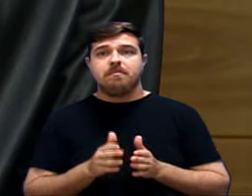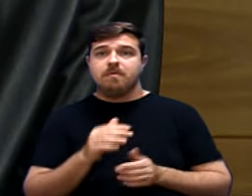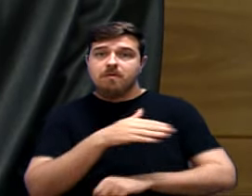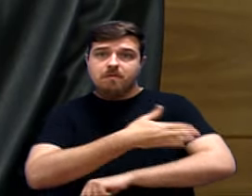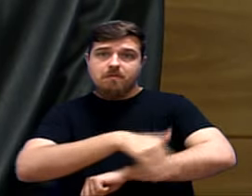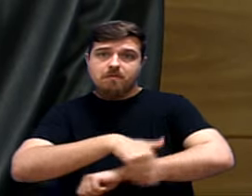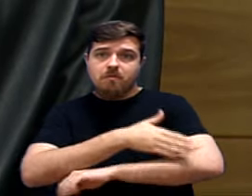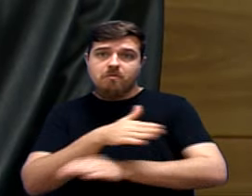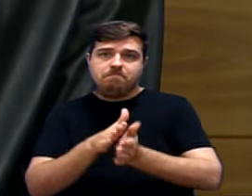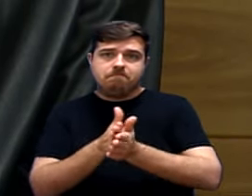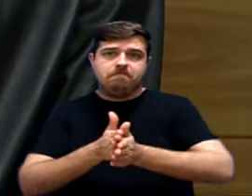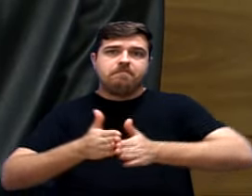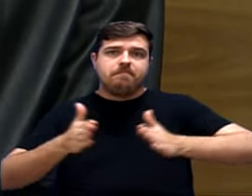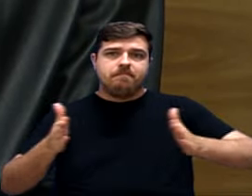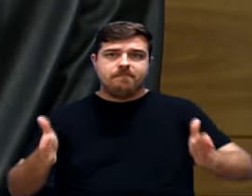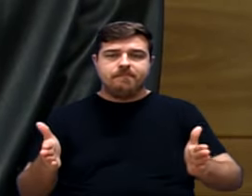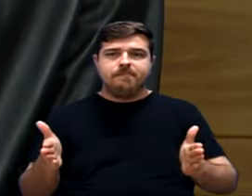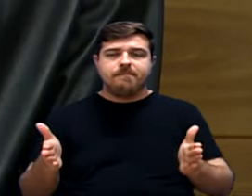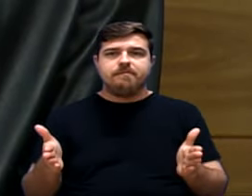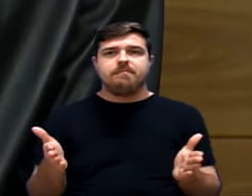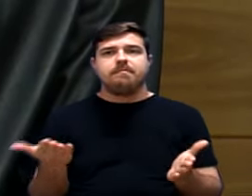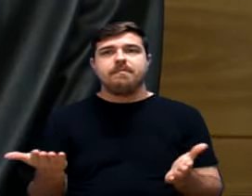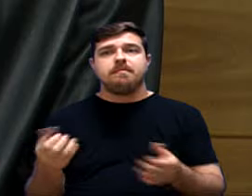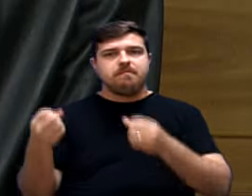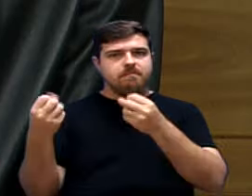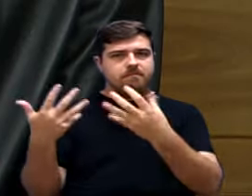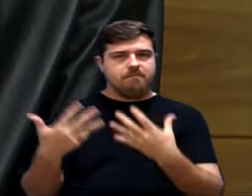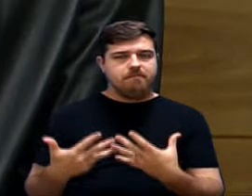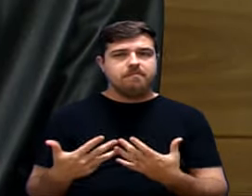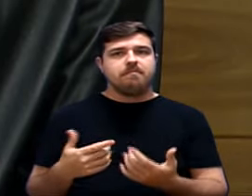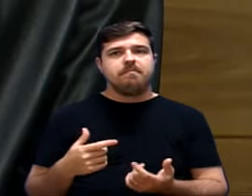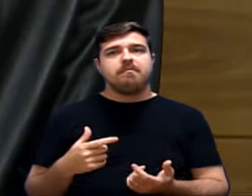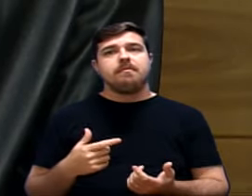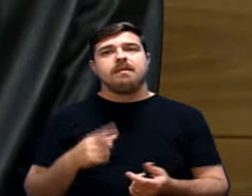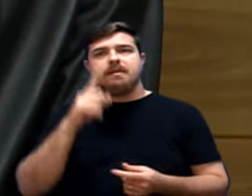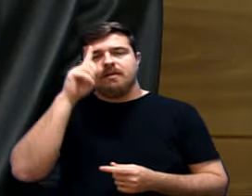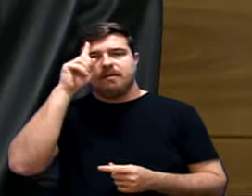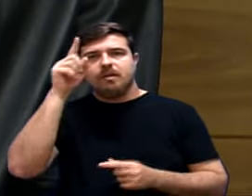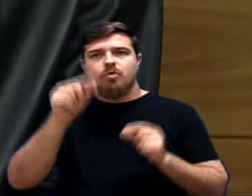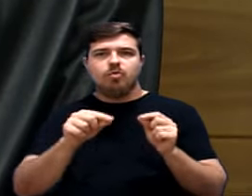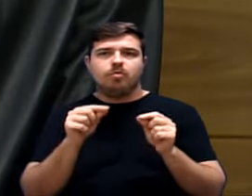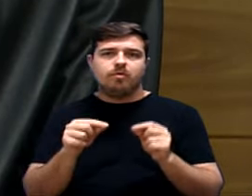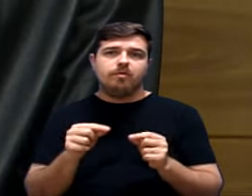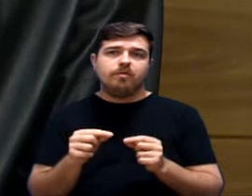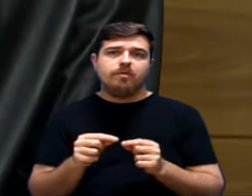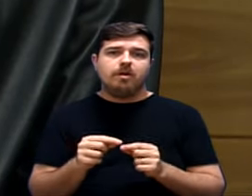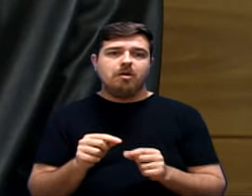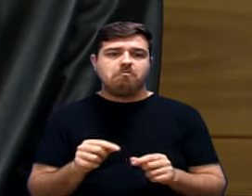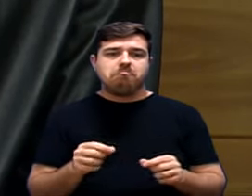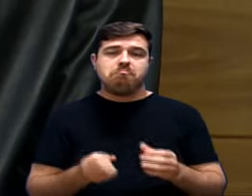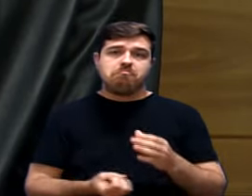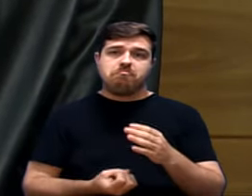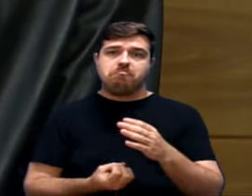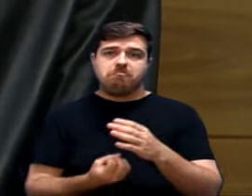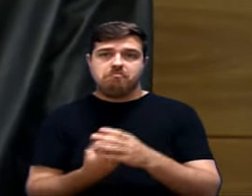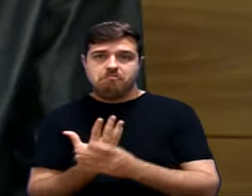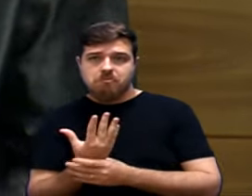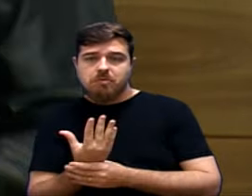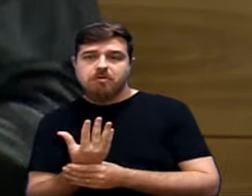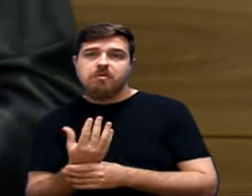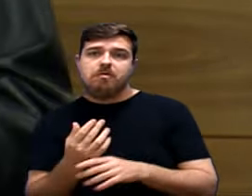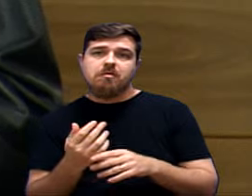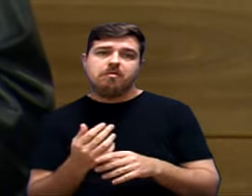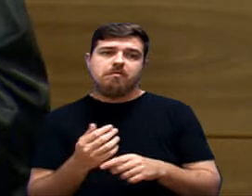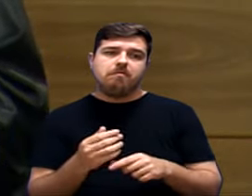aberturas a como você disse ali na a ideia seria fazer um binário com relação ali